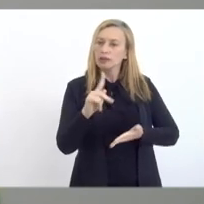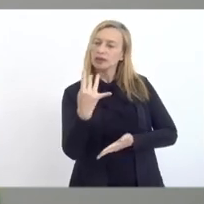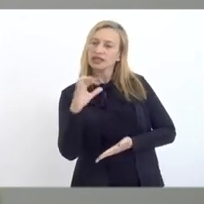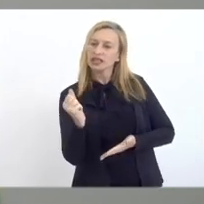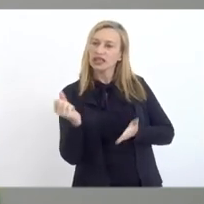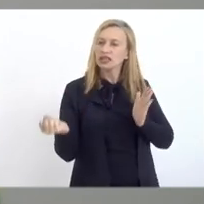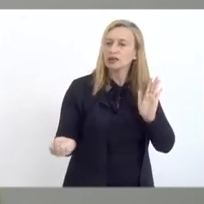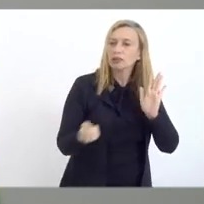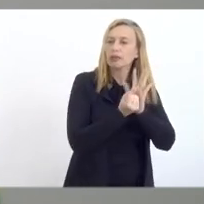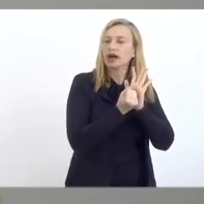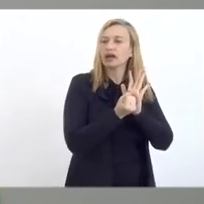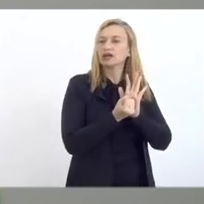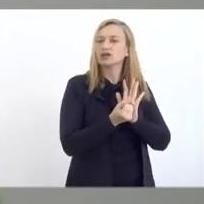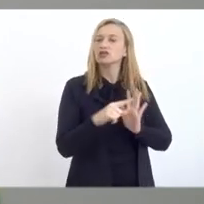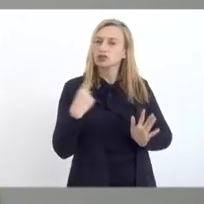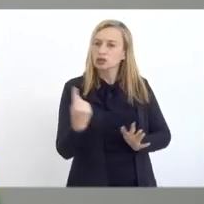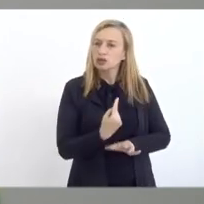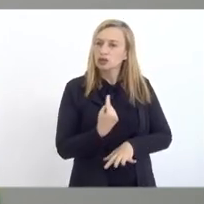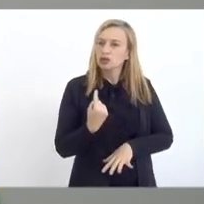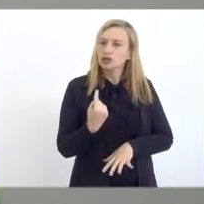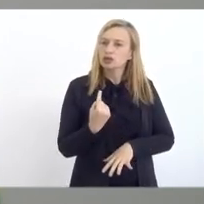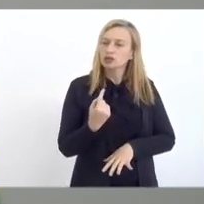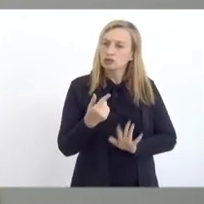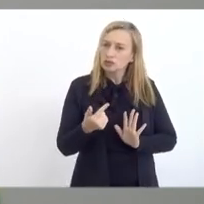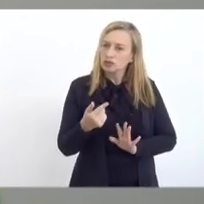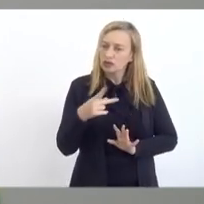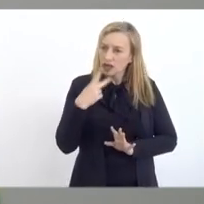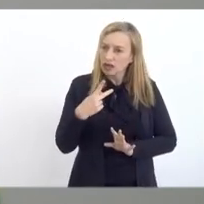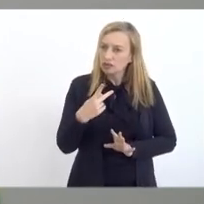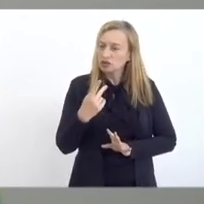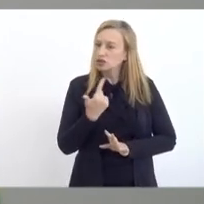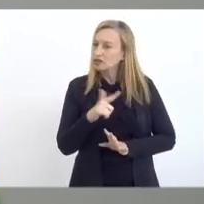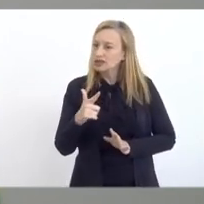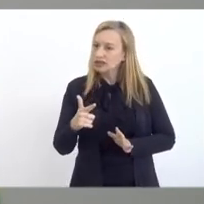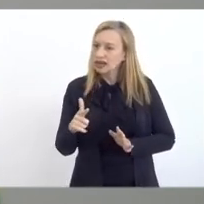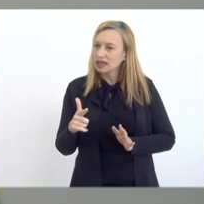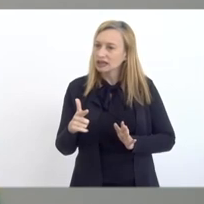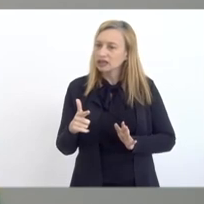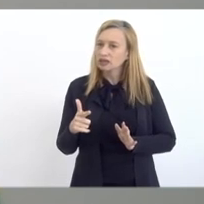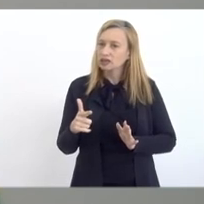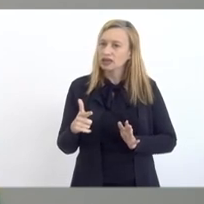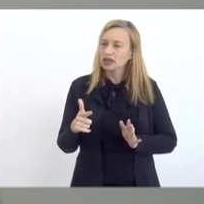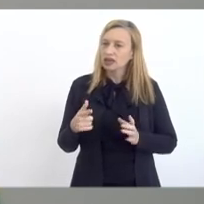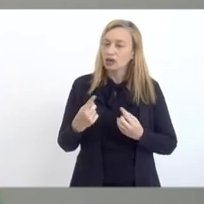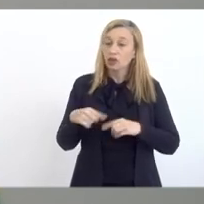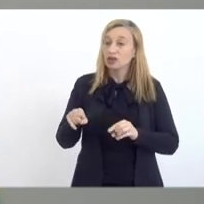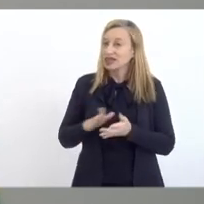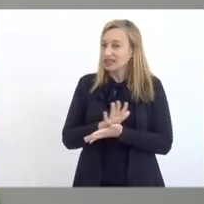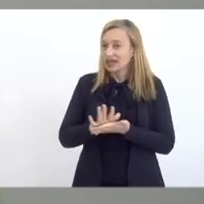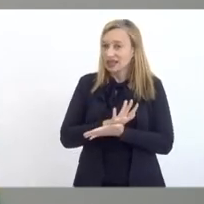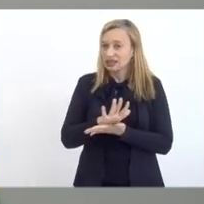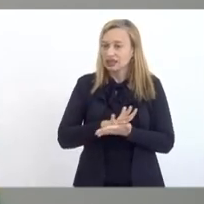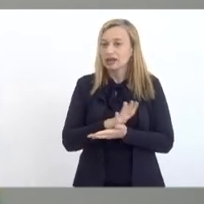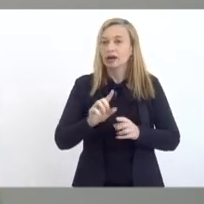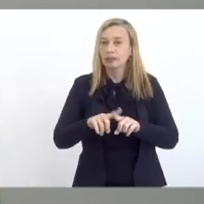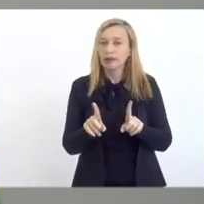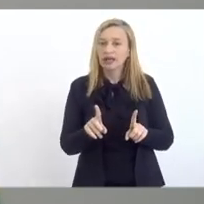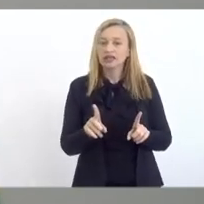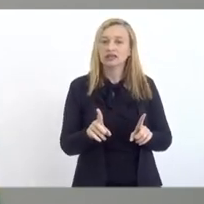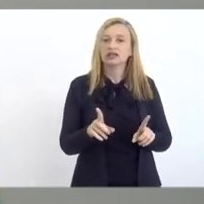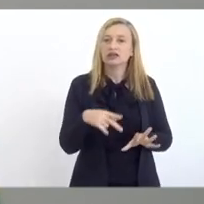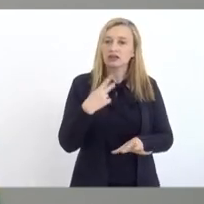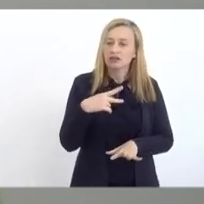impacto, né? Assim, nós consideramos que não há óbice a isso. Mas também faço menção, e termino assim,